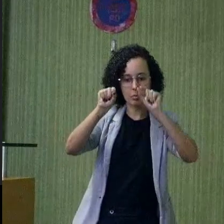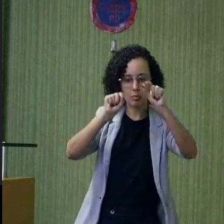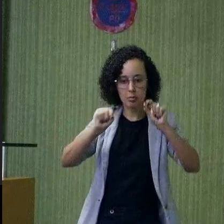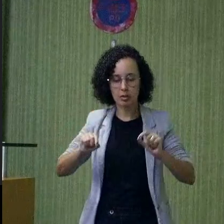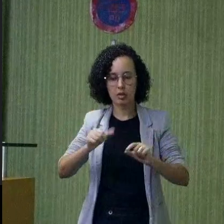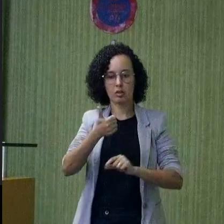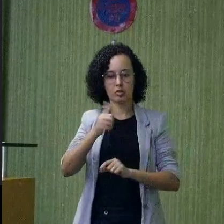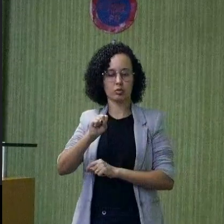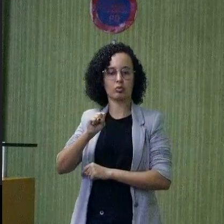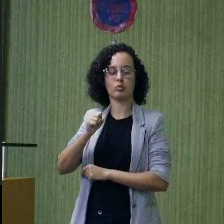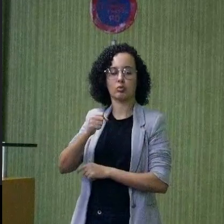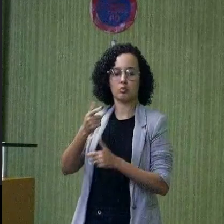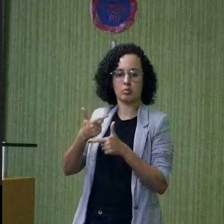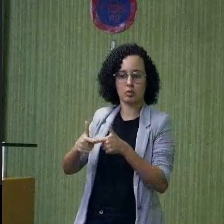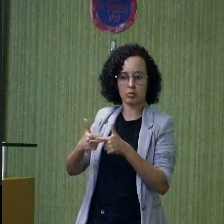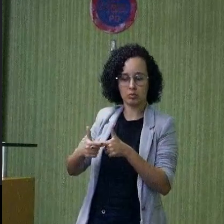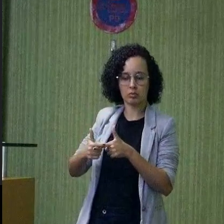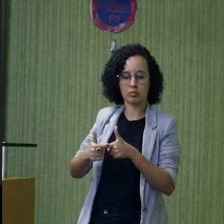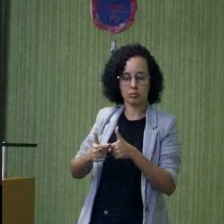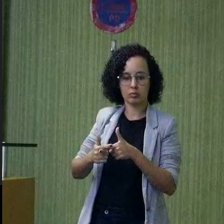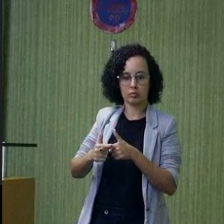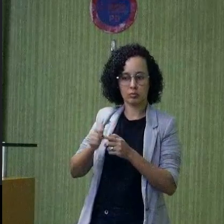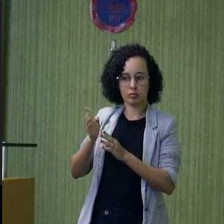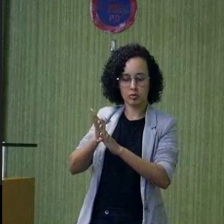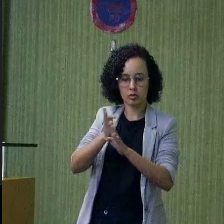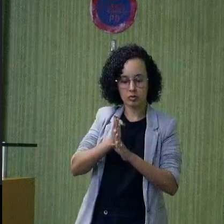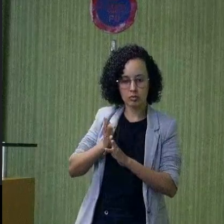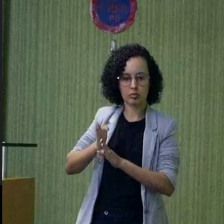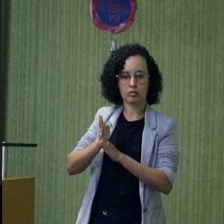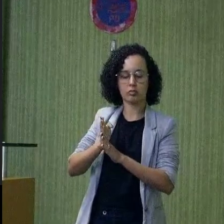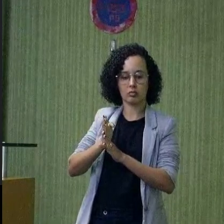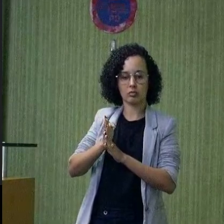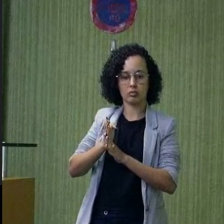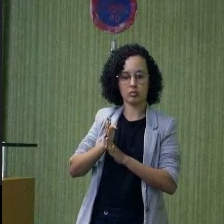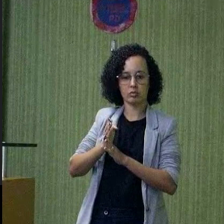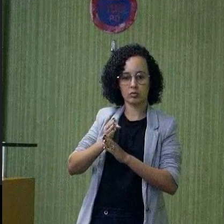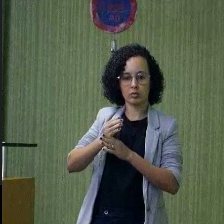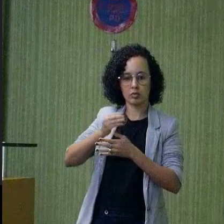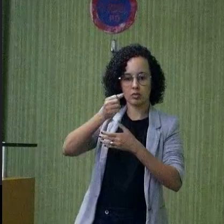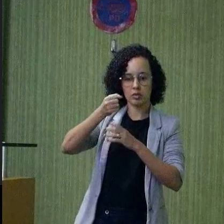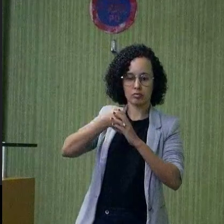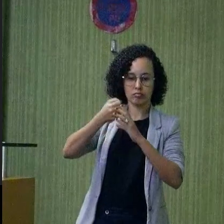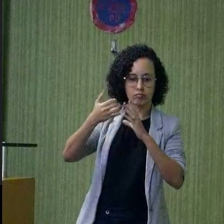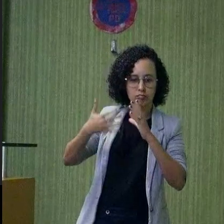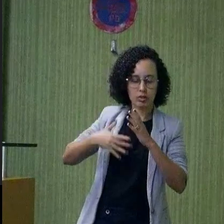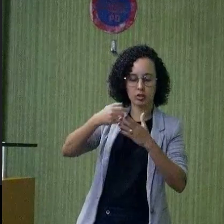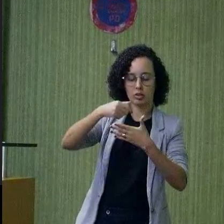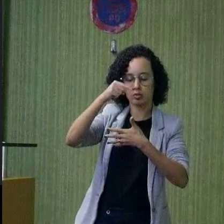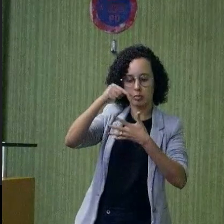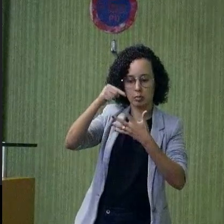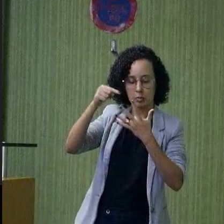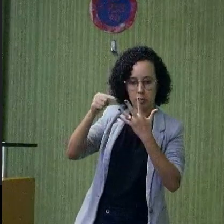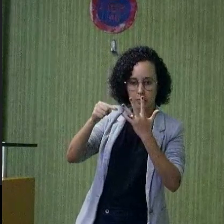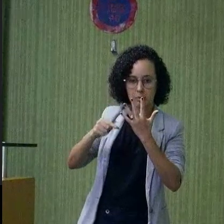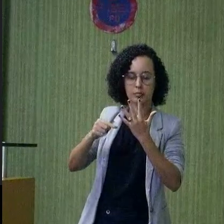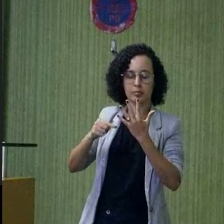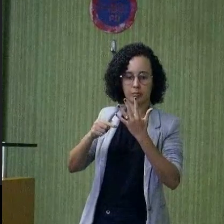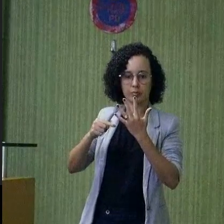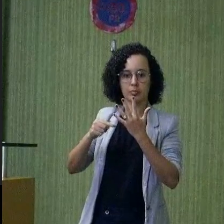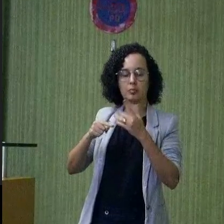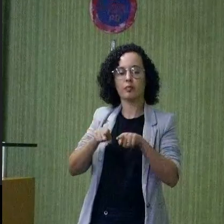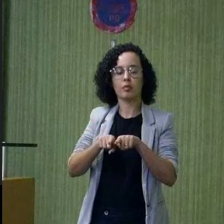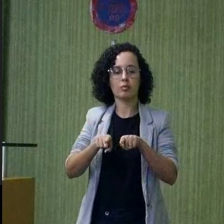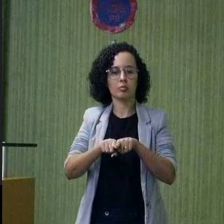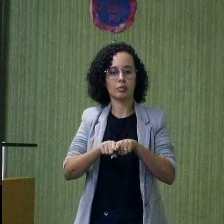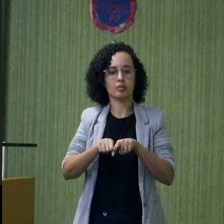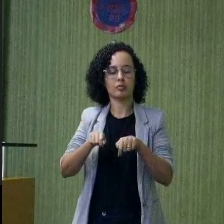tentando identificar além de de fazer uma descrição técnica desses problemas tentou-se também fazer a